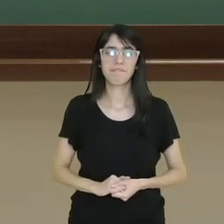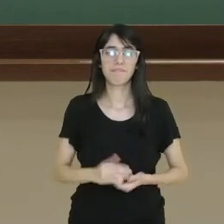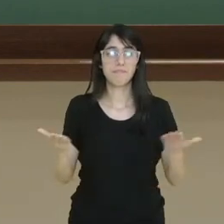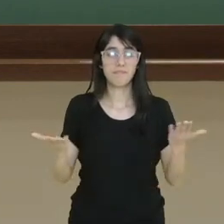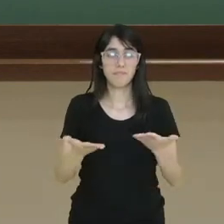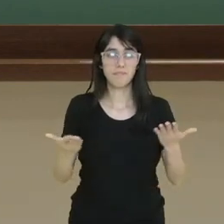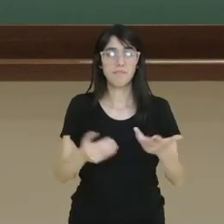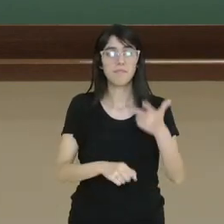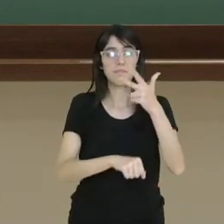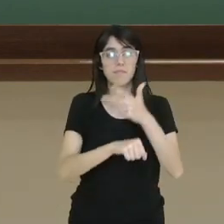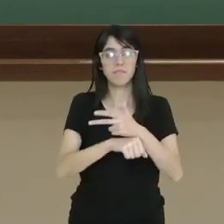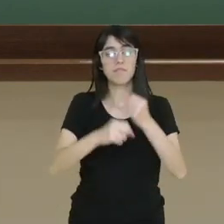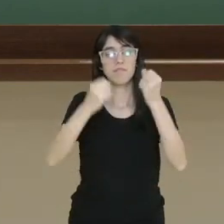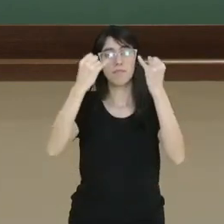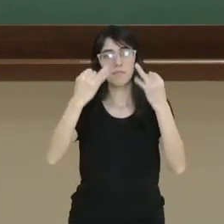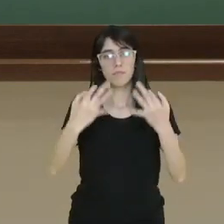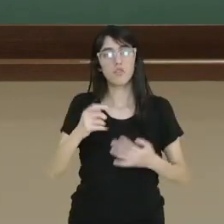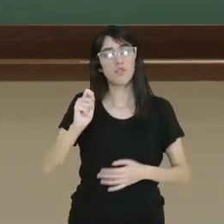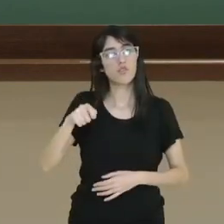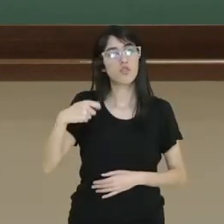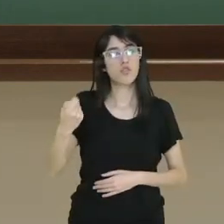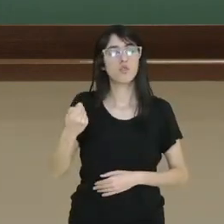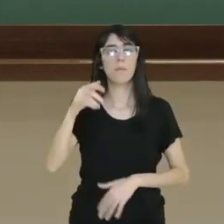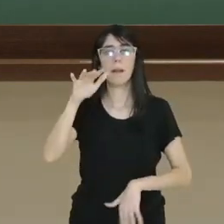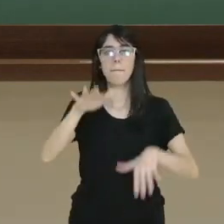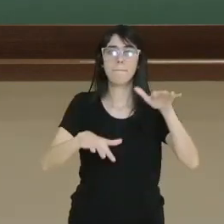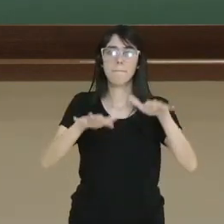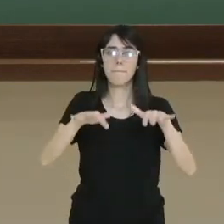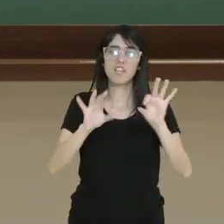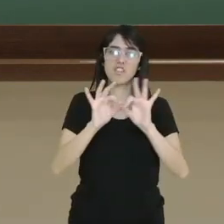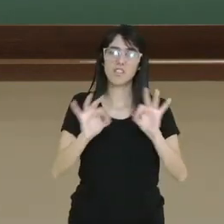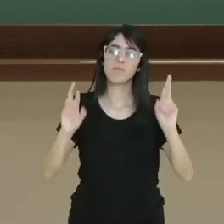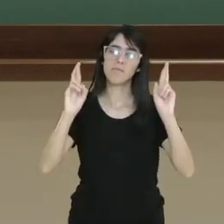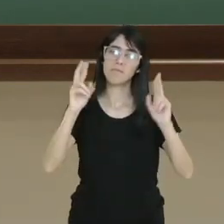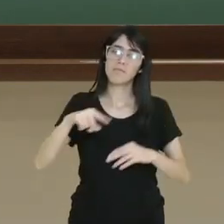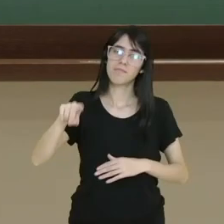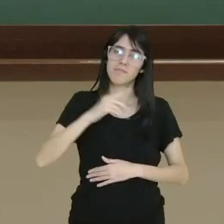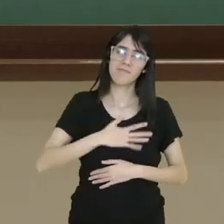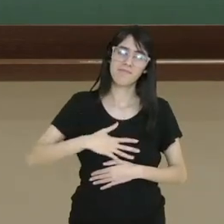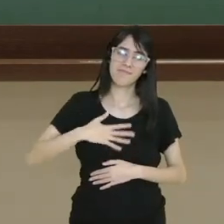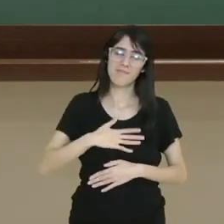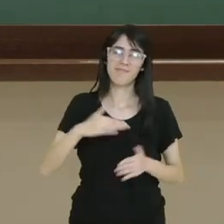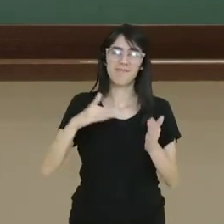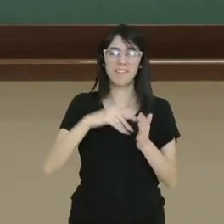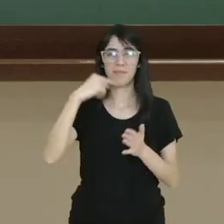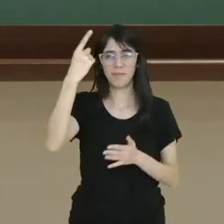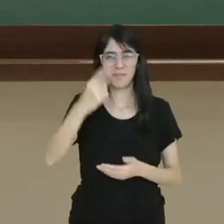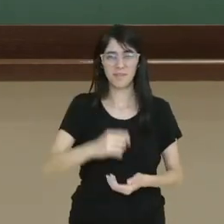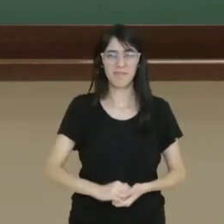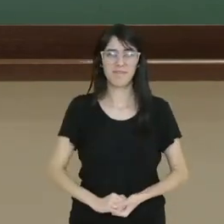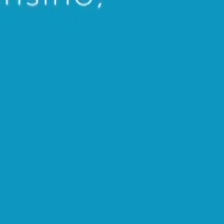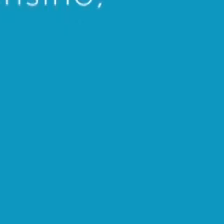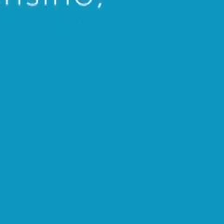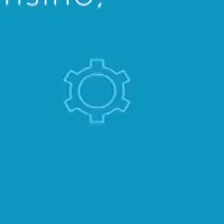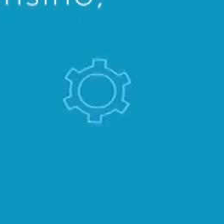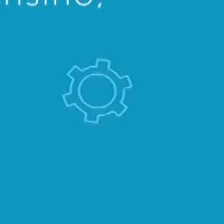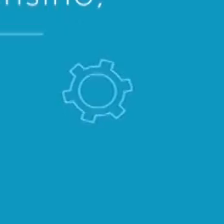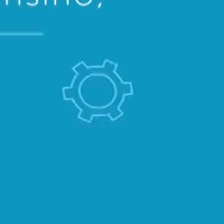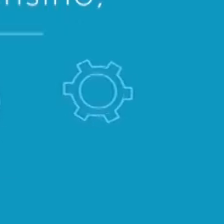nesse vídeo nós falamos sobre média aritmética simples. Espero que vocês tenham gostado e até breve!